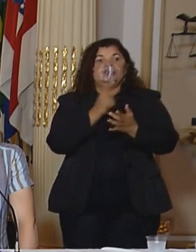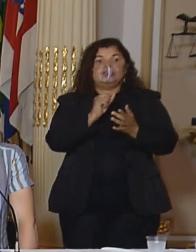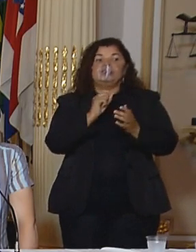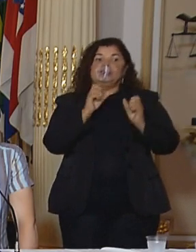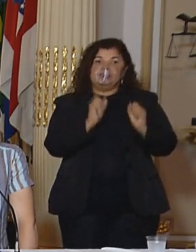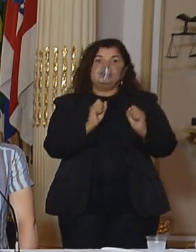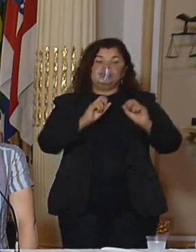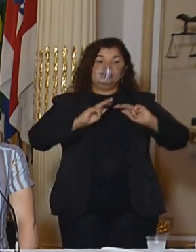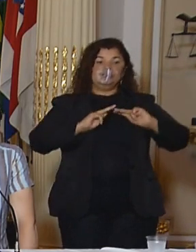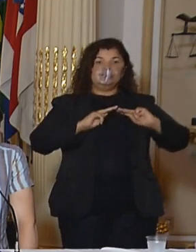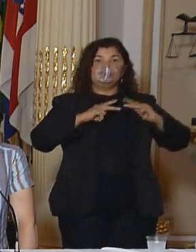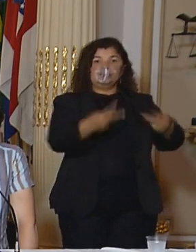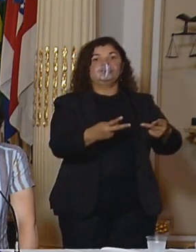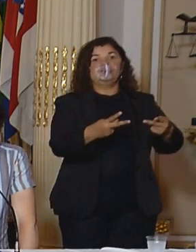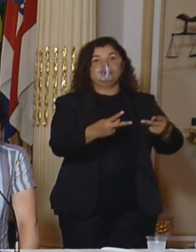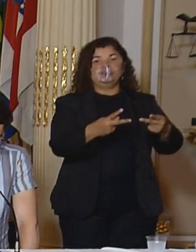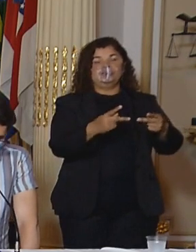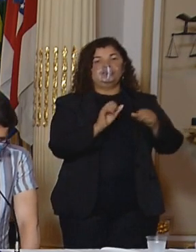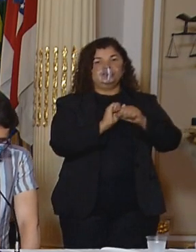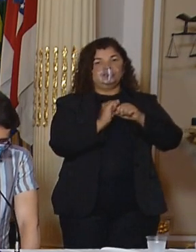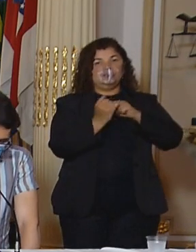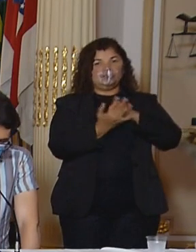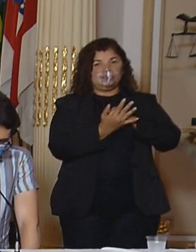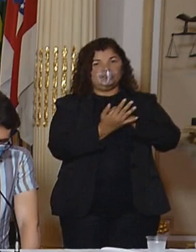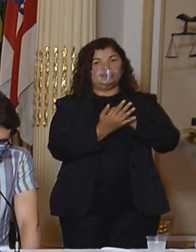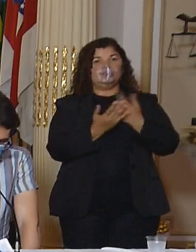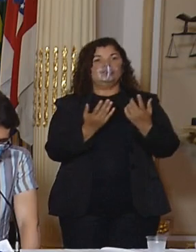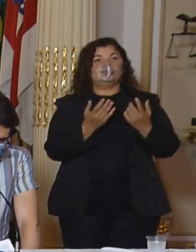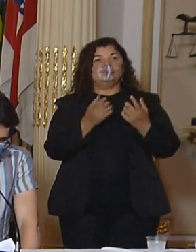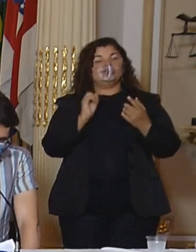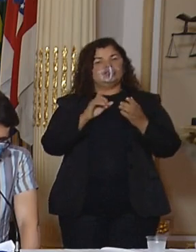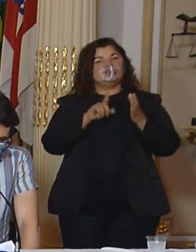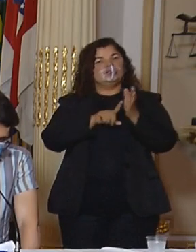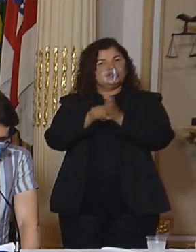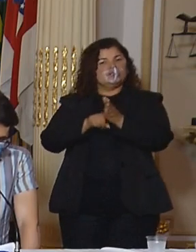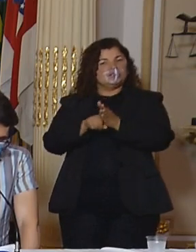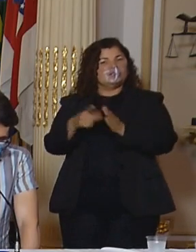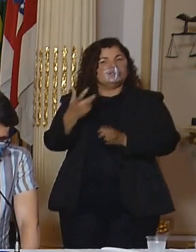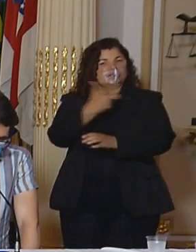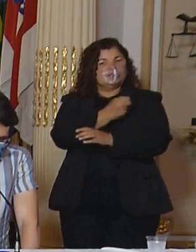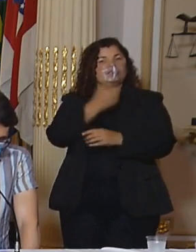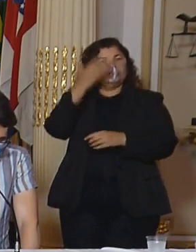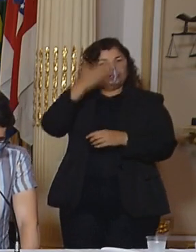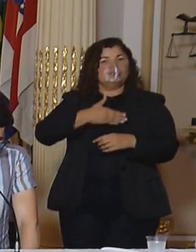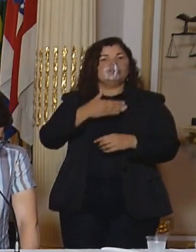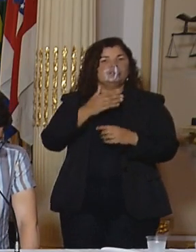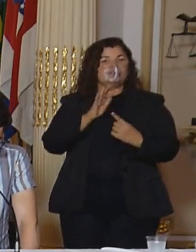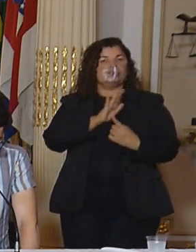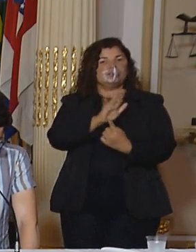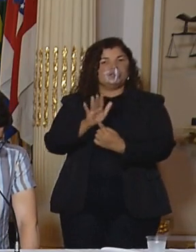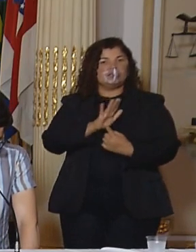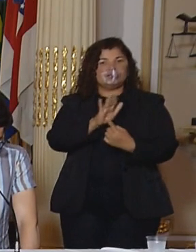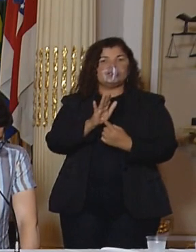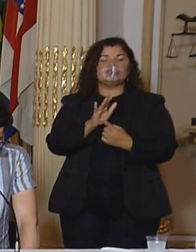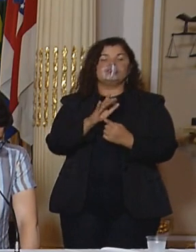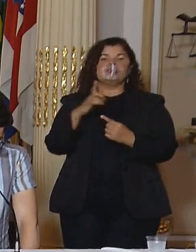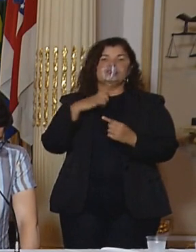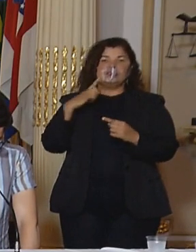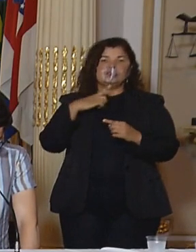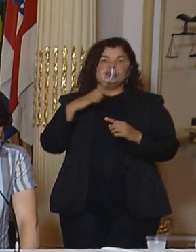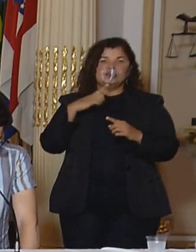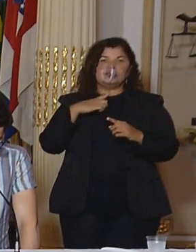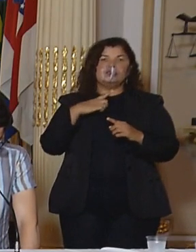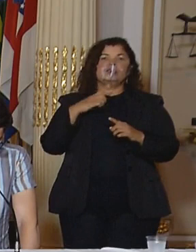né? Mesmo estudos que mostram com vacinas, novas vacinas testadas, mostraram uma capacidade de diminuir